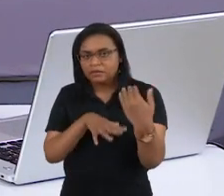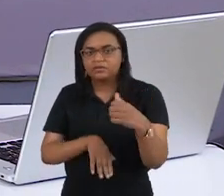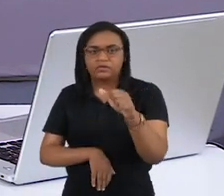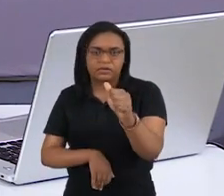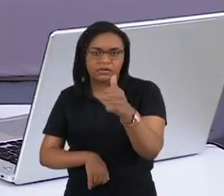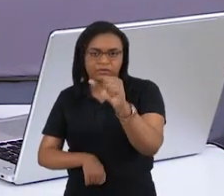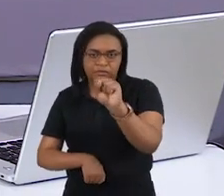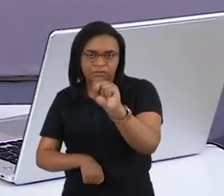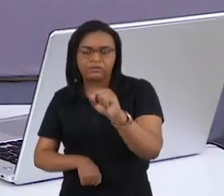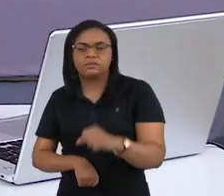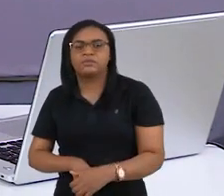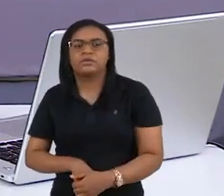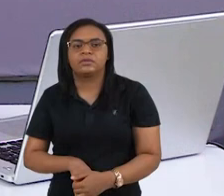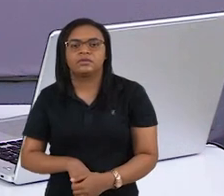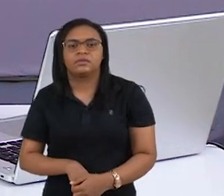3 simples.